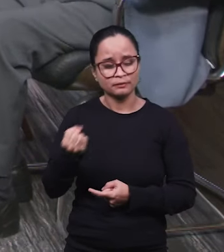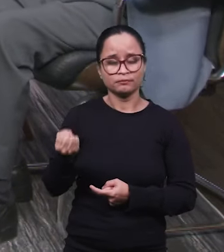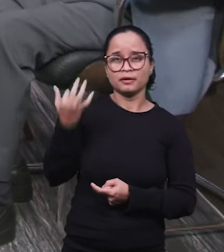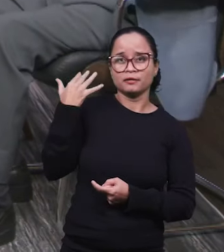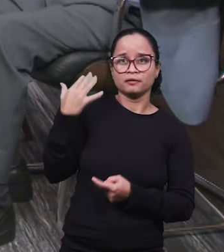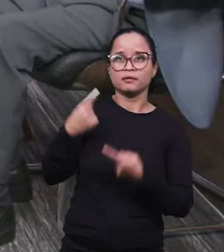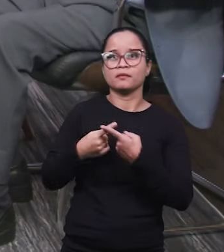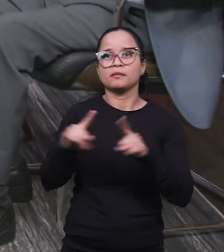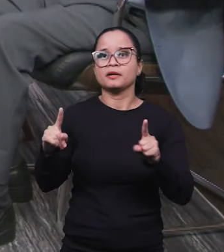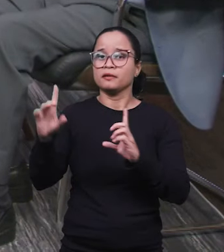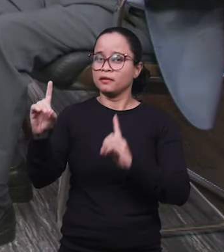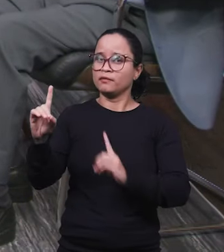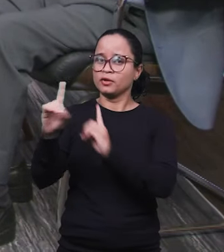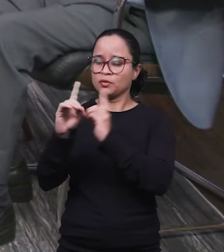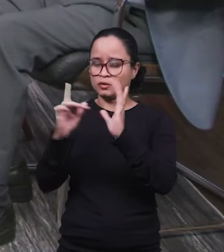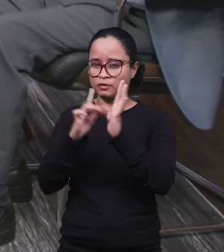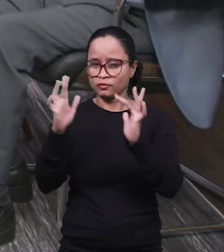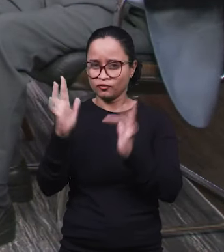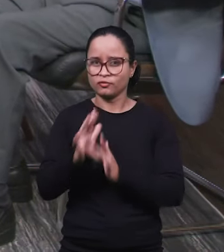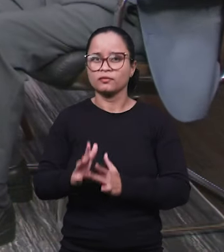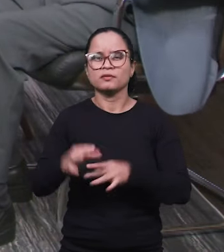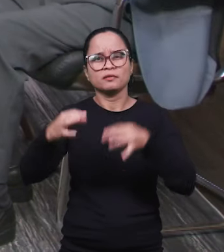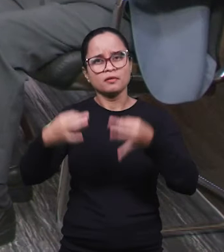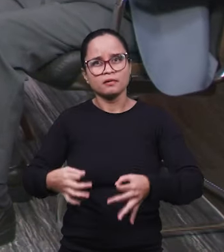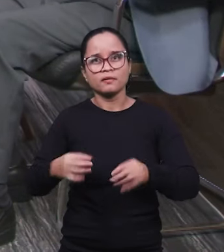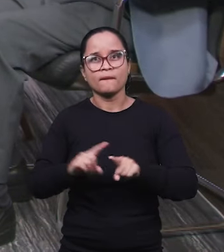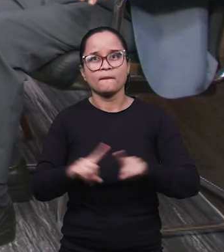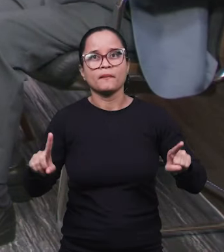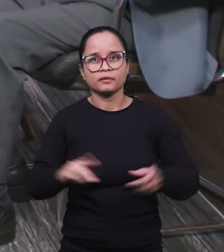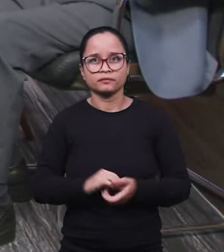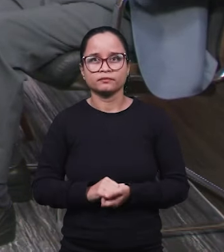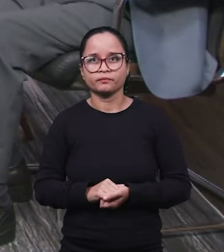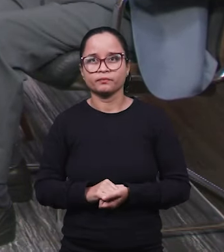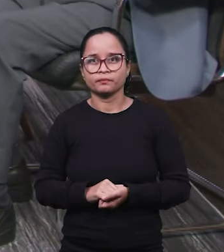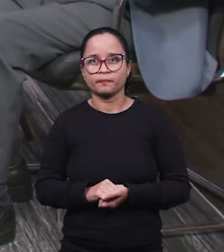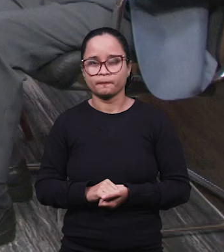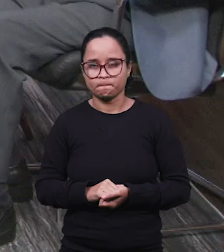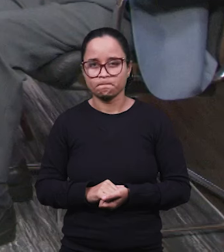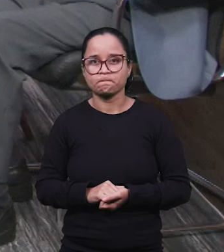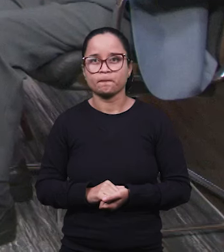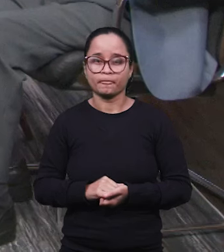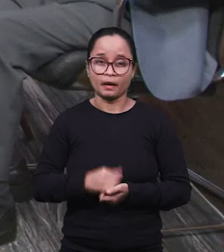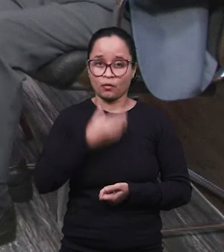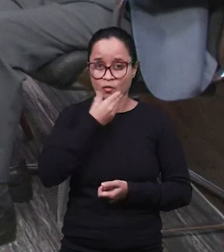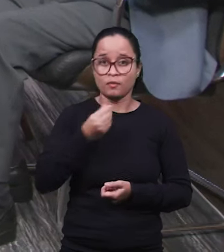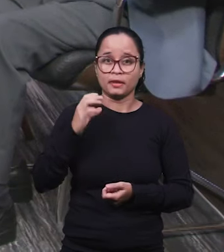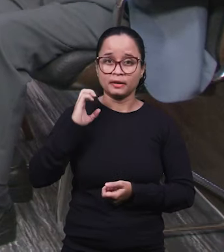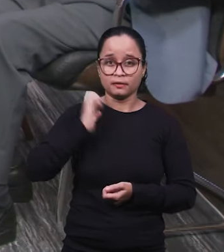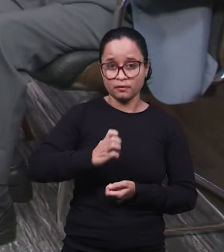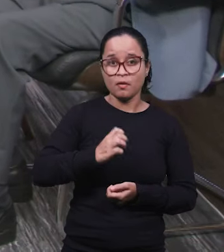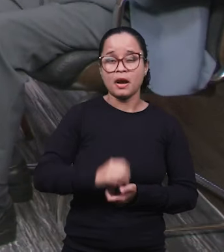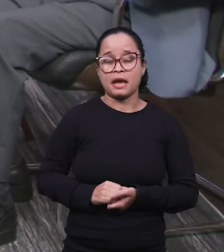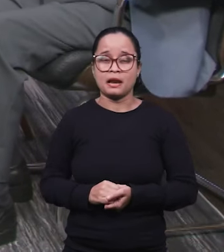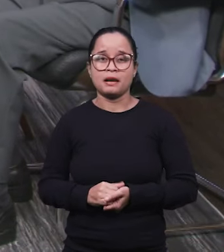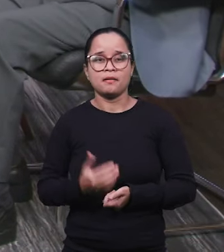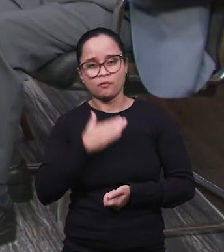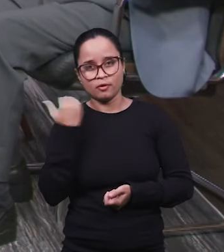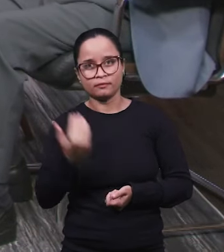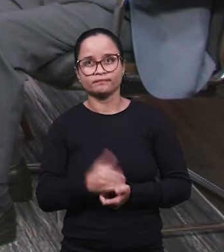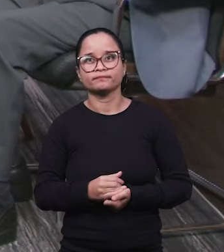Mas aí veio o encontro com o Senhor Jesus, está tudo certo. Mas ele foi, aí morre Estevão, que cuidava